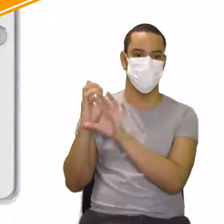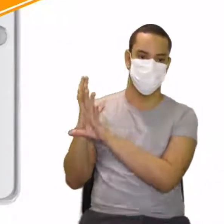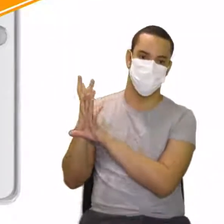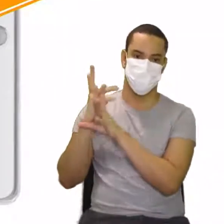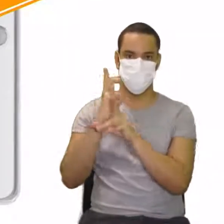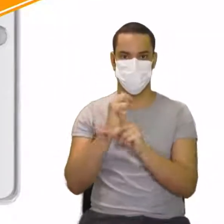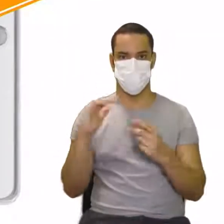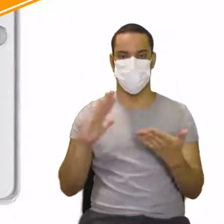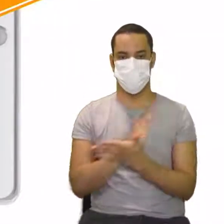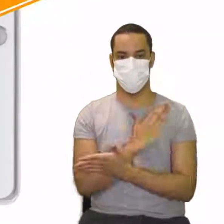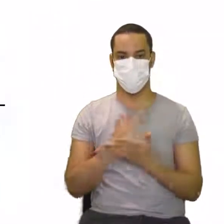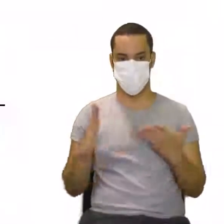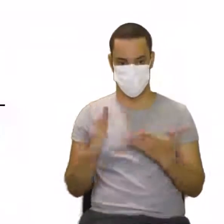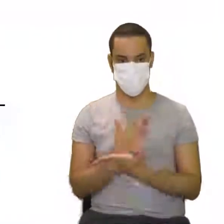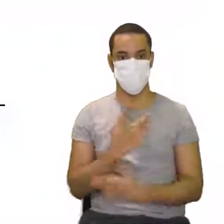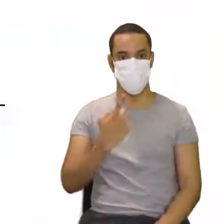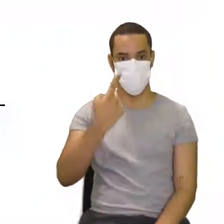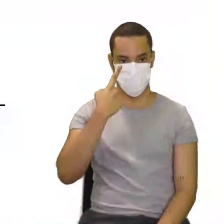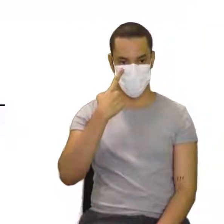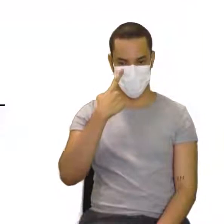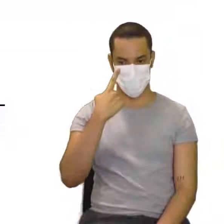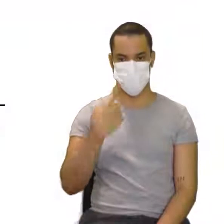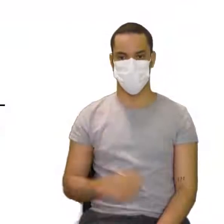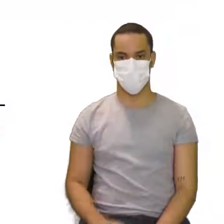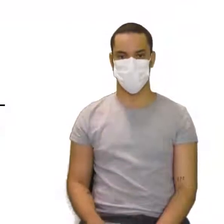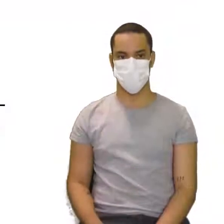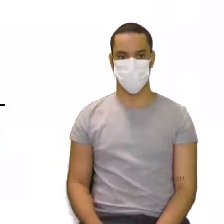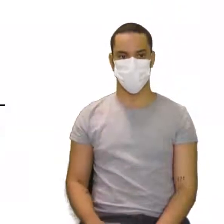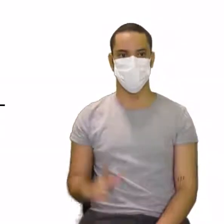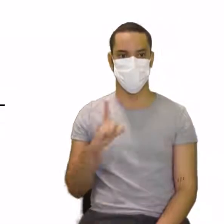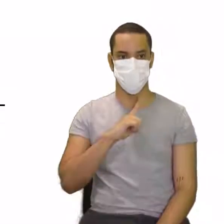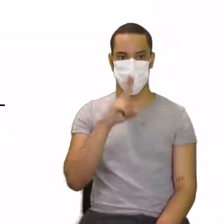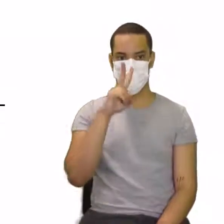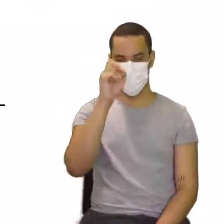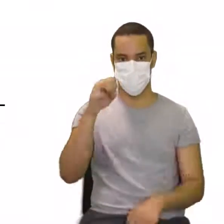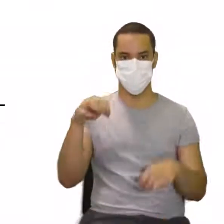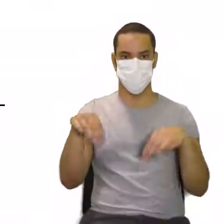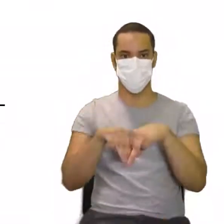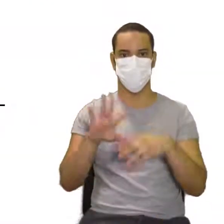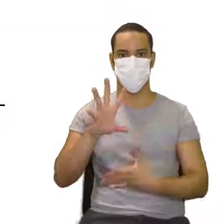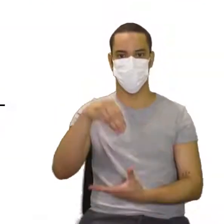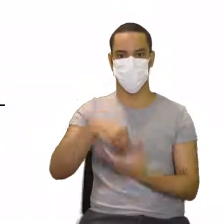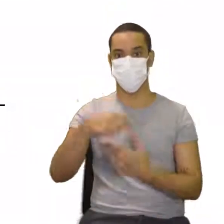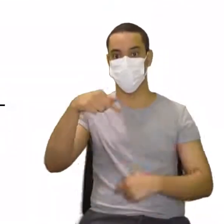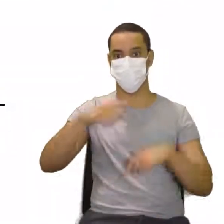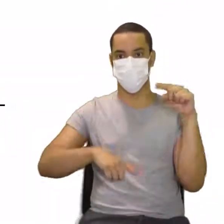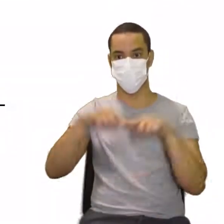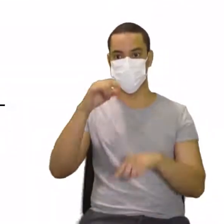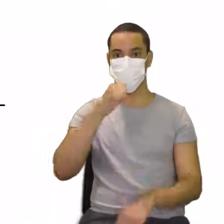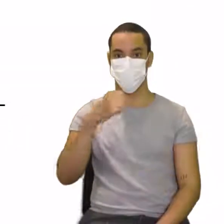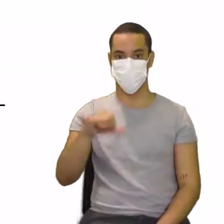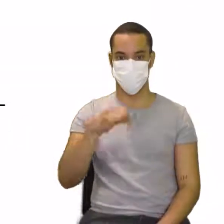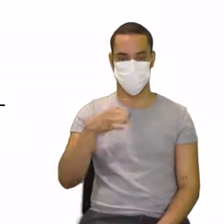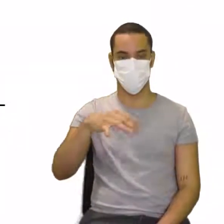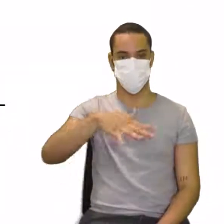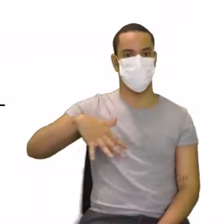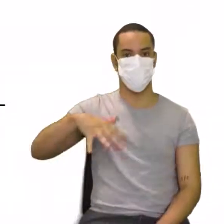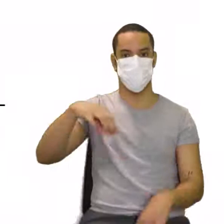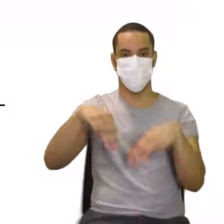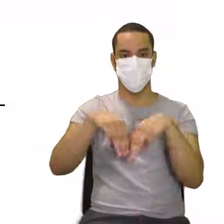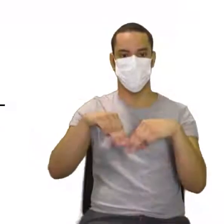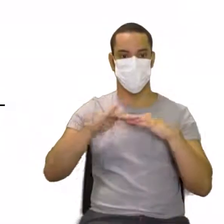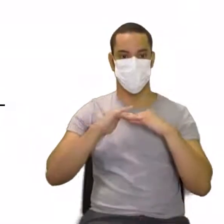casos, ok? Então, pessoal, olha só. Força magnética, nesse caso aqui, sobre cargas elétricas em um campo